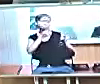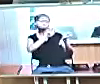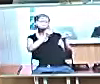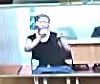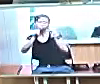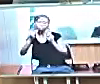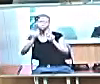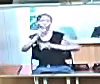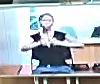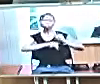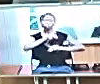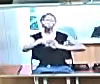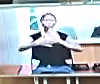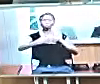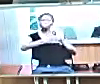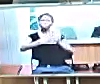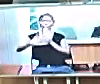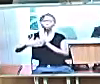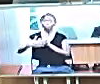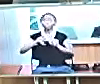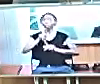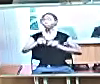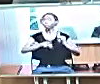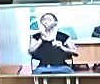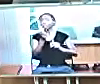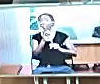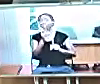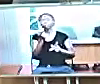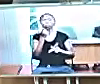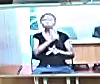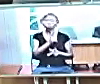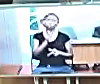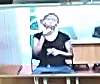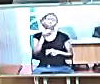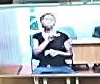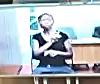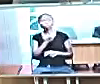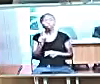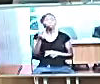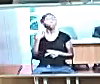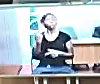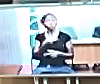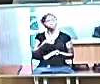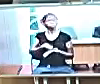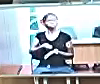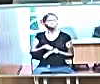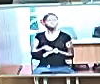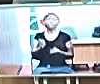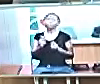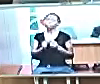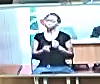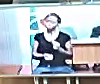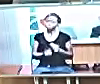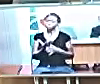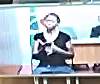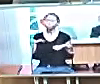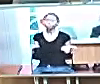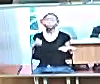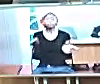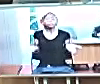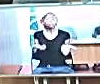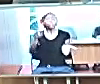as propostas que as pessoas todos eram foram efetuadas e cobrar que sejam efetuadas hoje